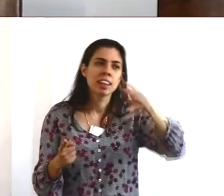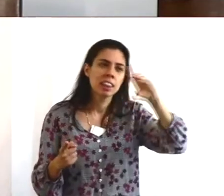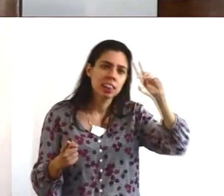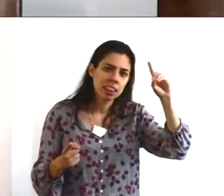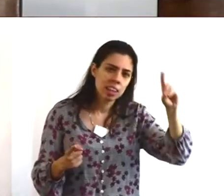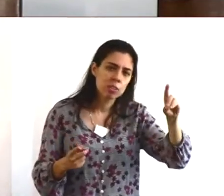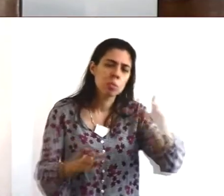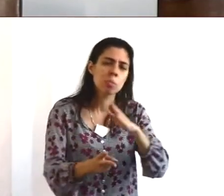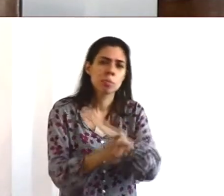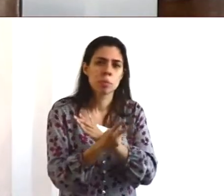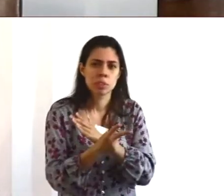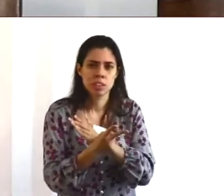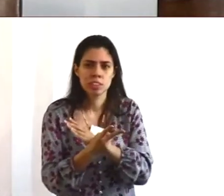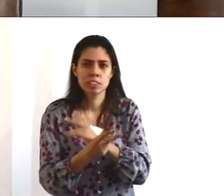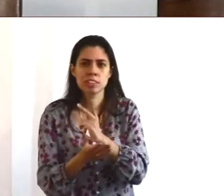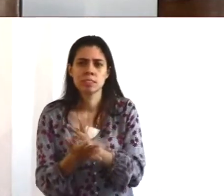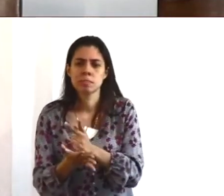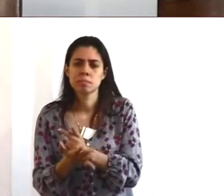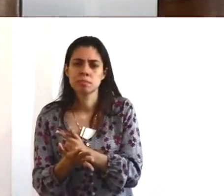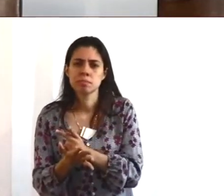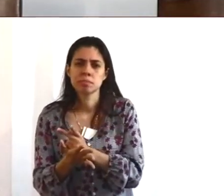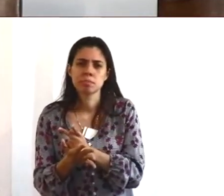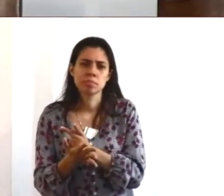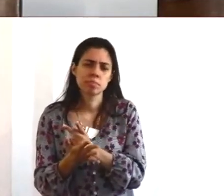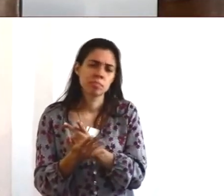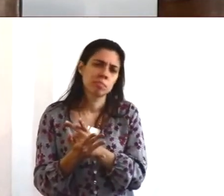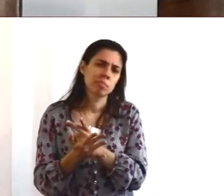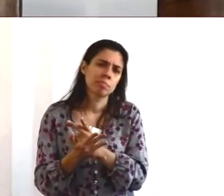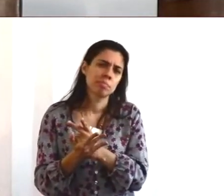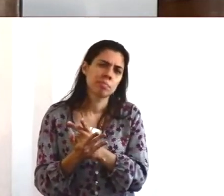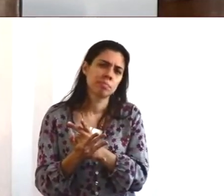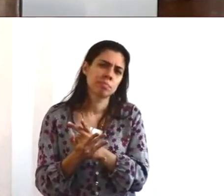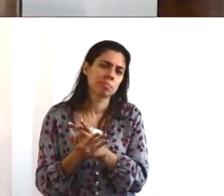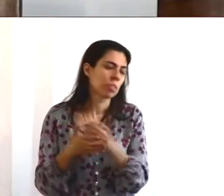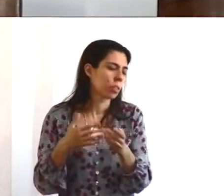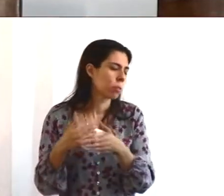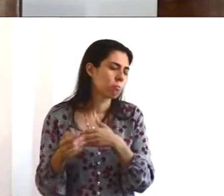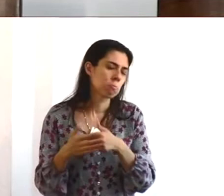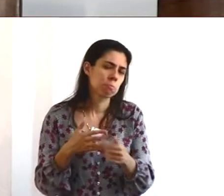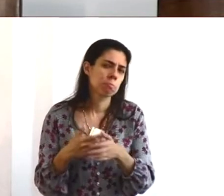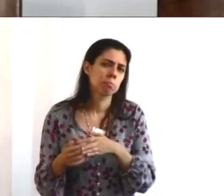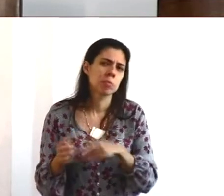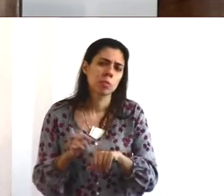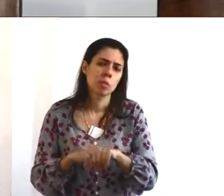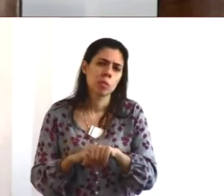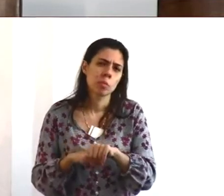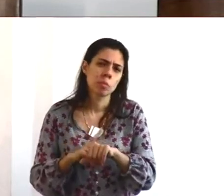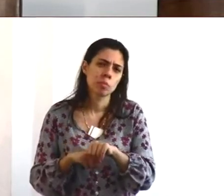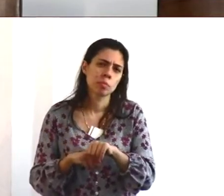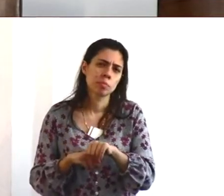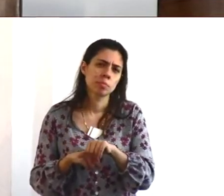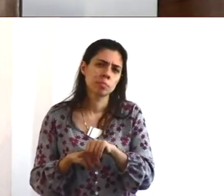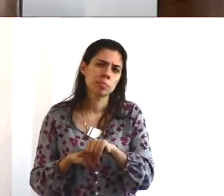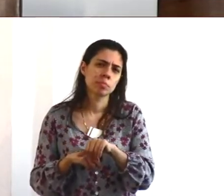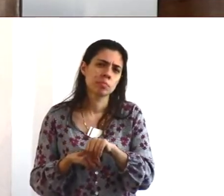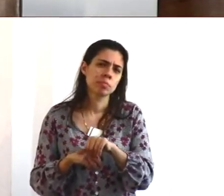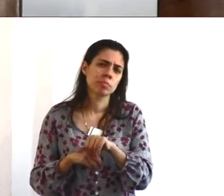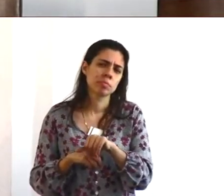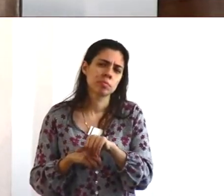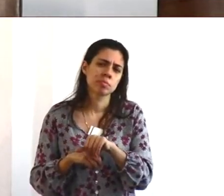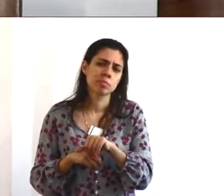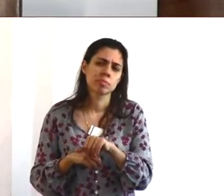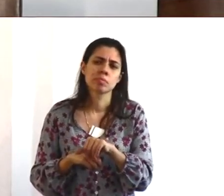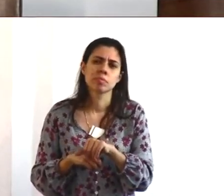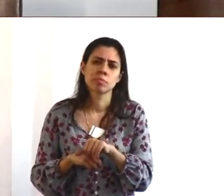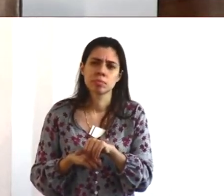um lugar de refúgio, e ele precisa recorrer em qualquer momento da sua vida, muito mais nos